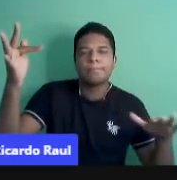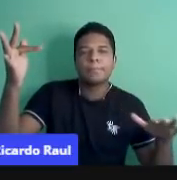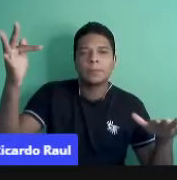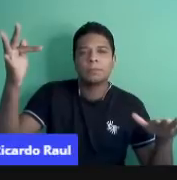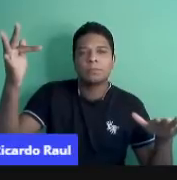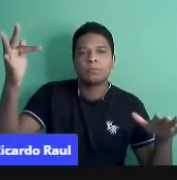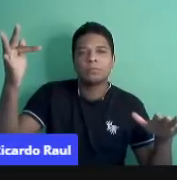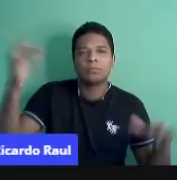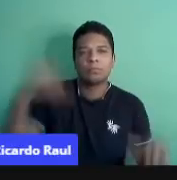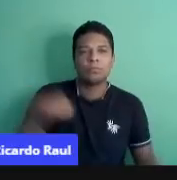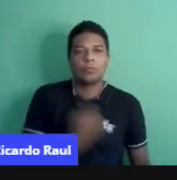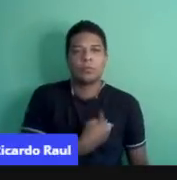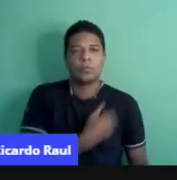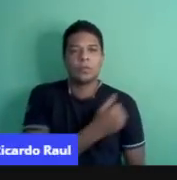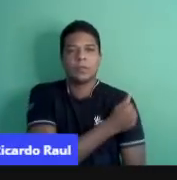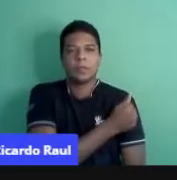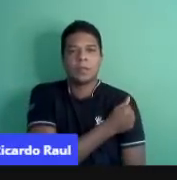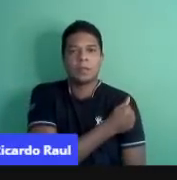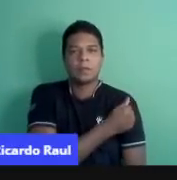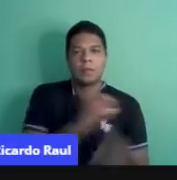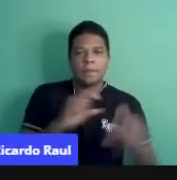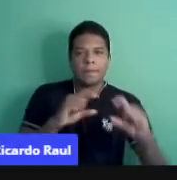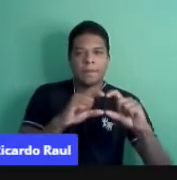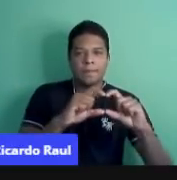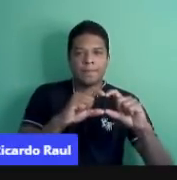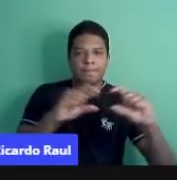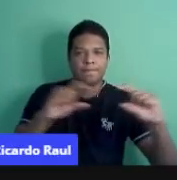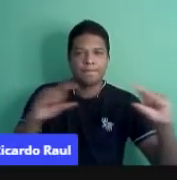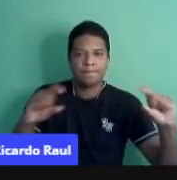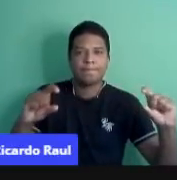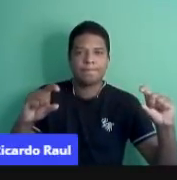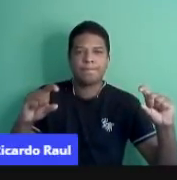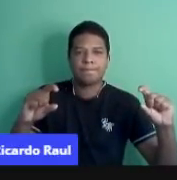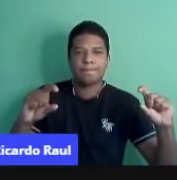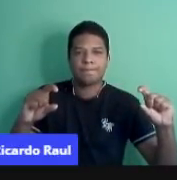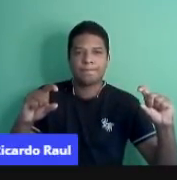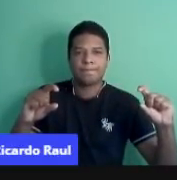aluno. E essa frase deixa bem marcado isso, que é: